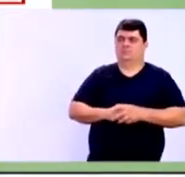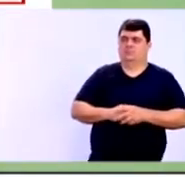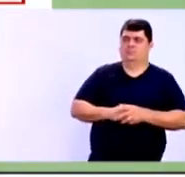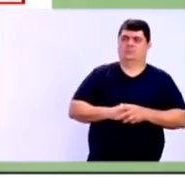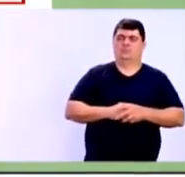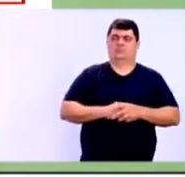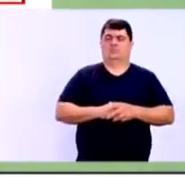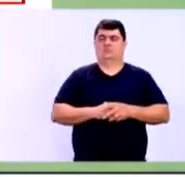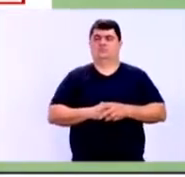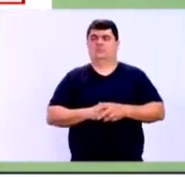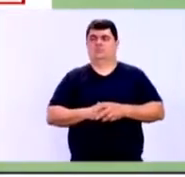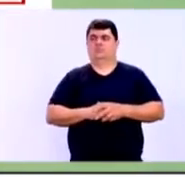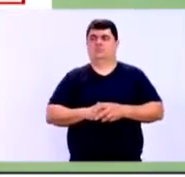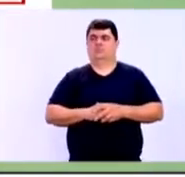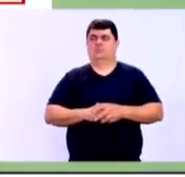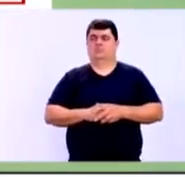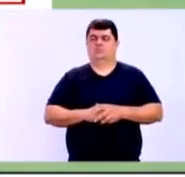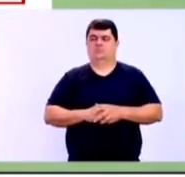de